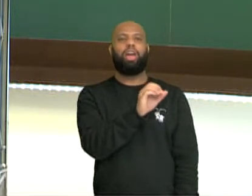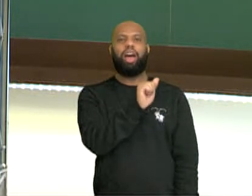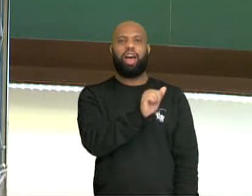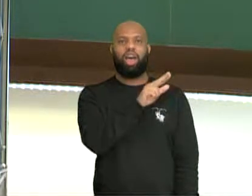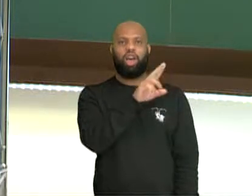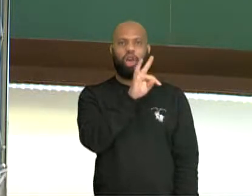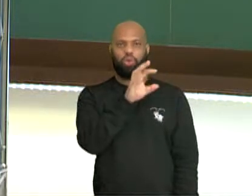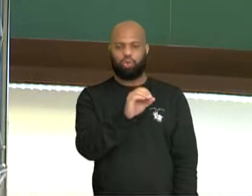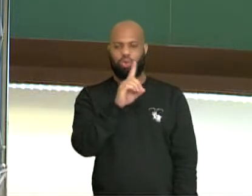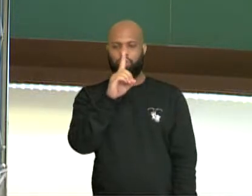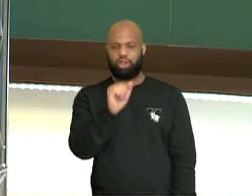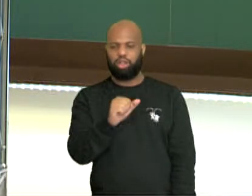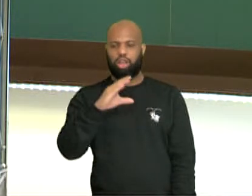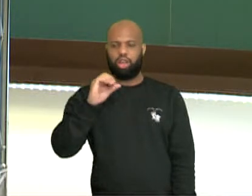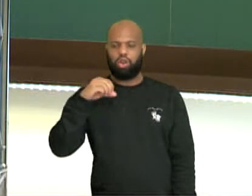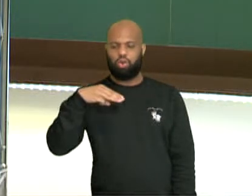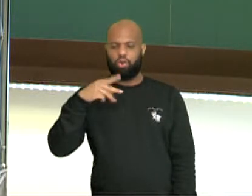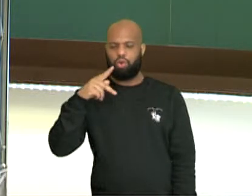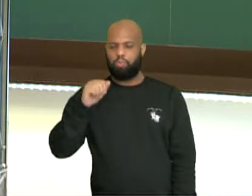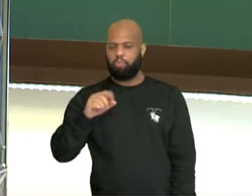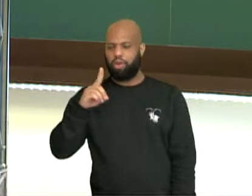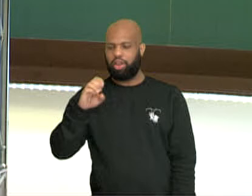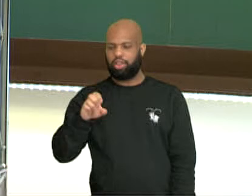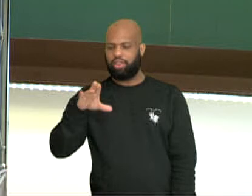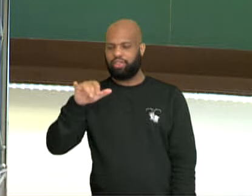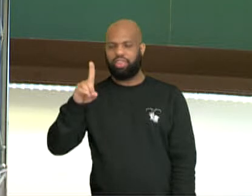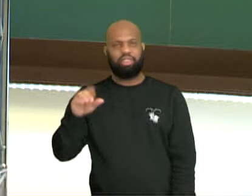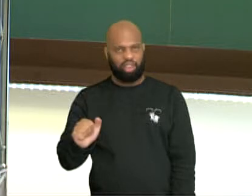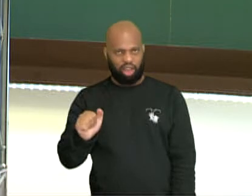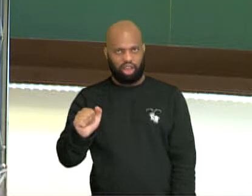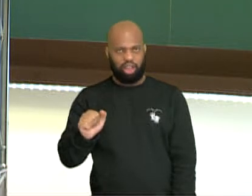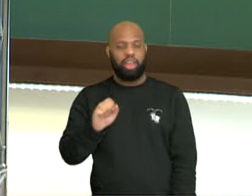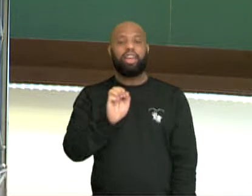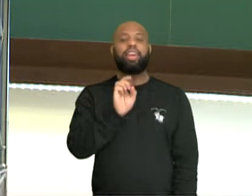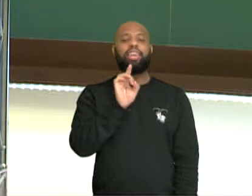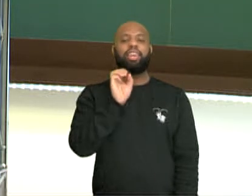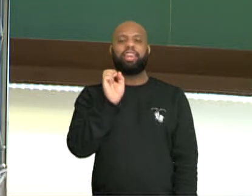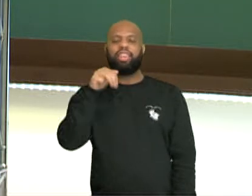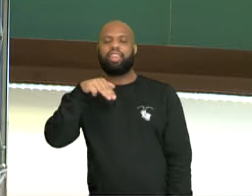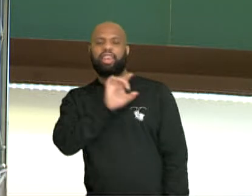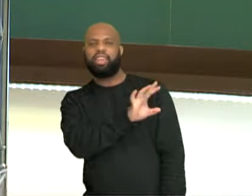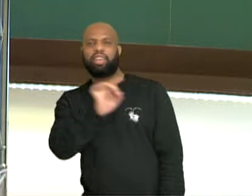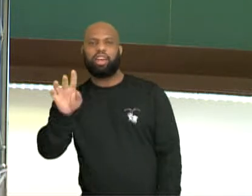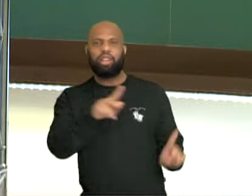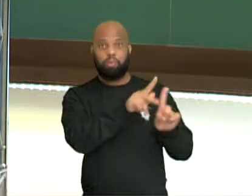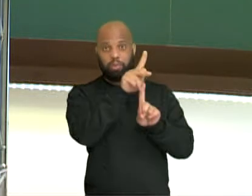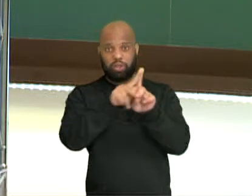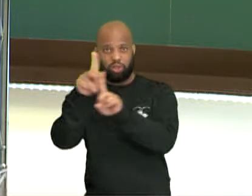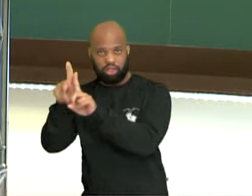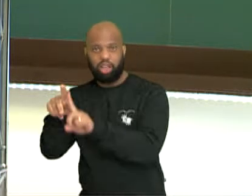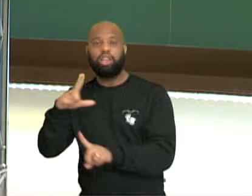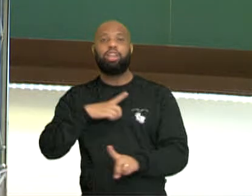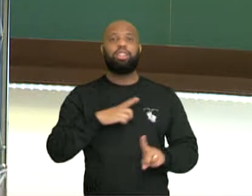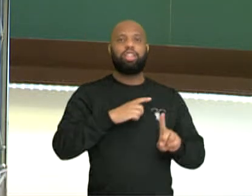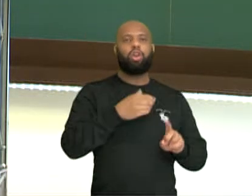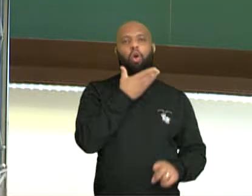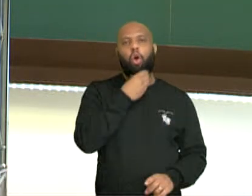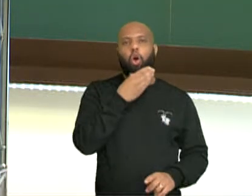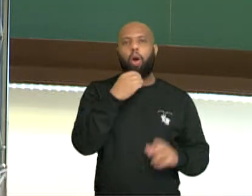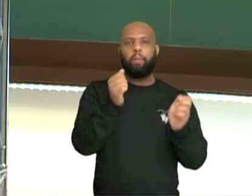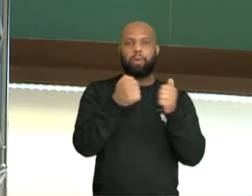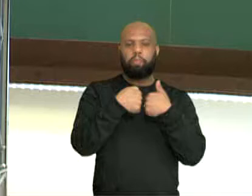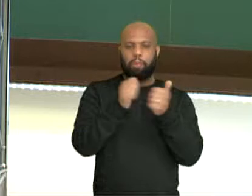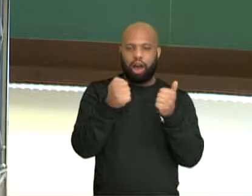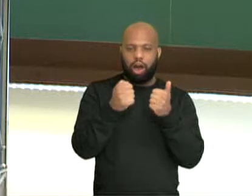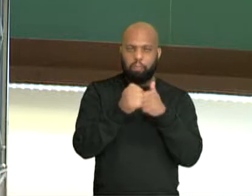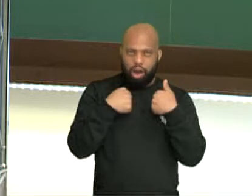quem vai ser o João Grilo, quem vai ser o padeiro, quem vai ser a mulher do padeiro, né? Então, eu tenho vários